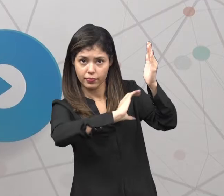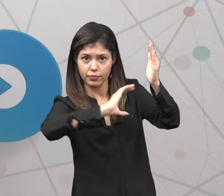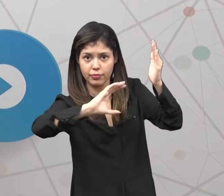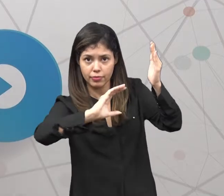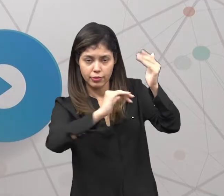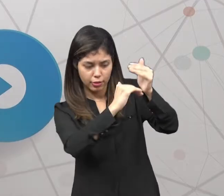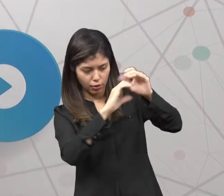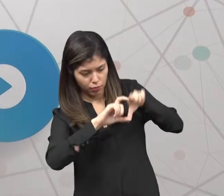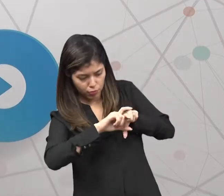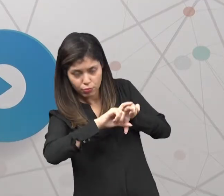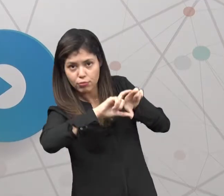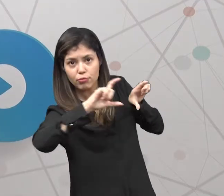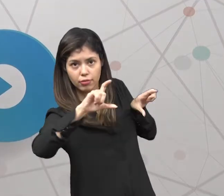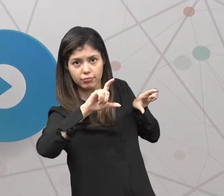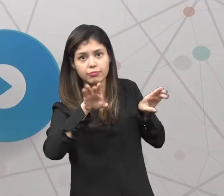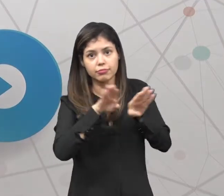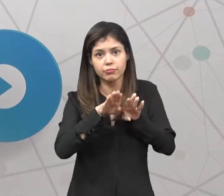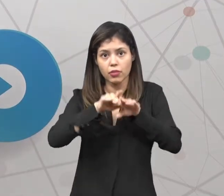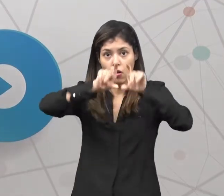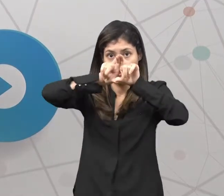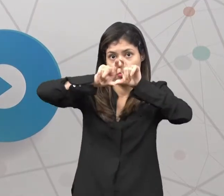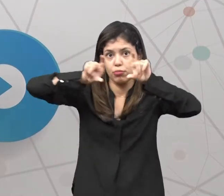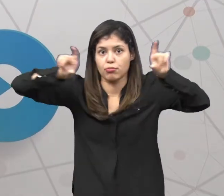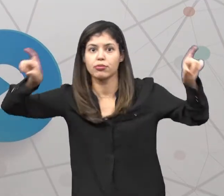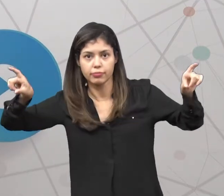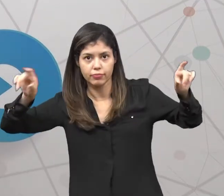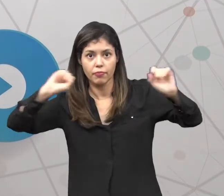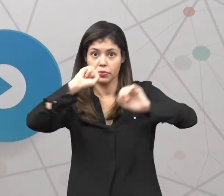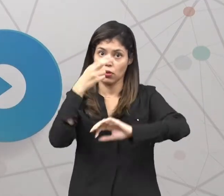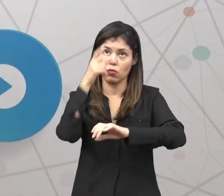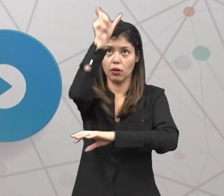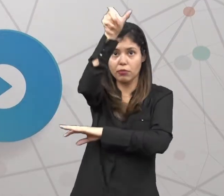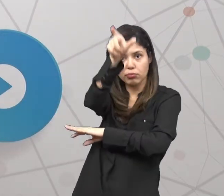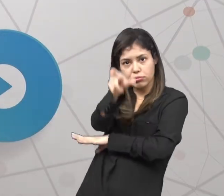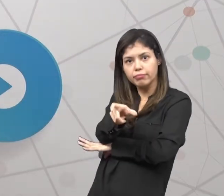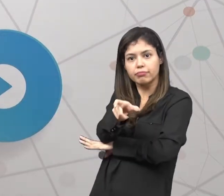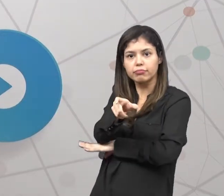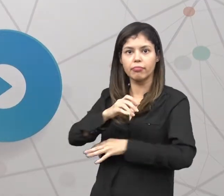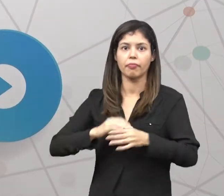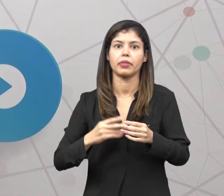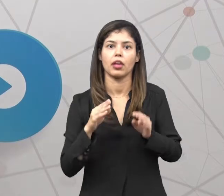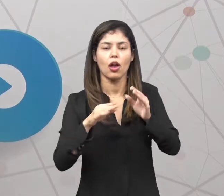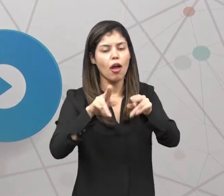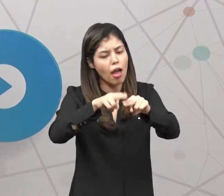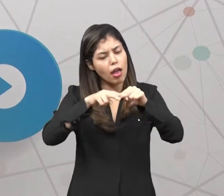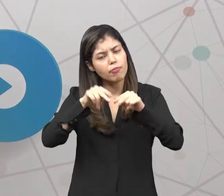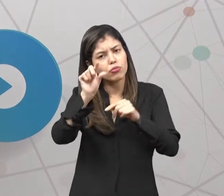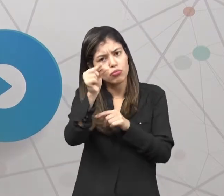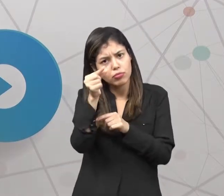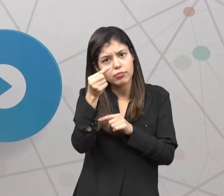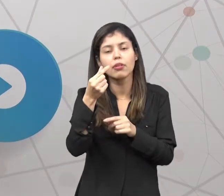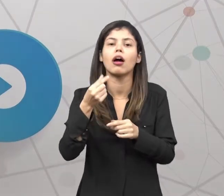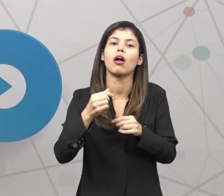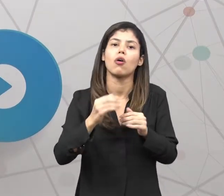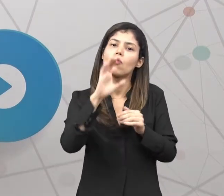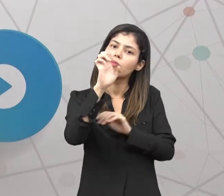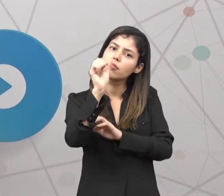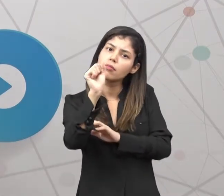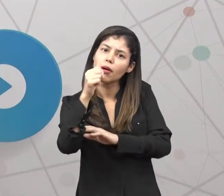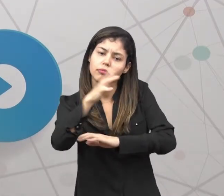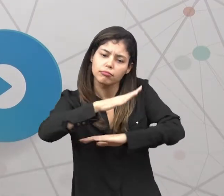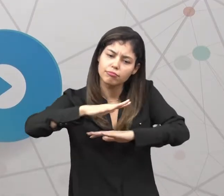uma tirinha, ou na horizontal, ou na vertical, ela ocuparia menos espaço e serviria